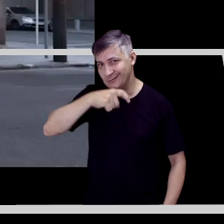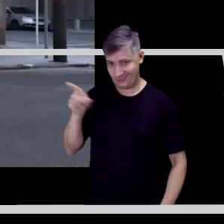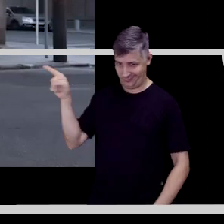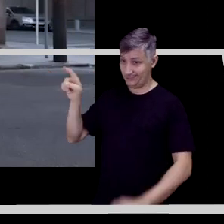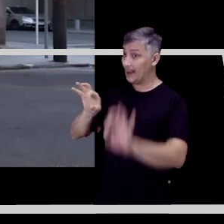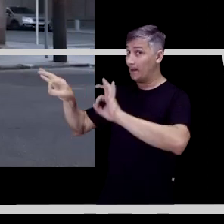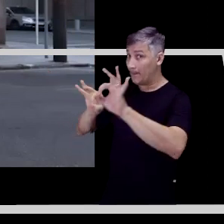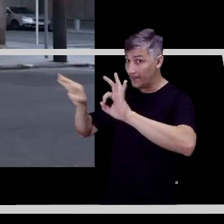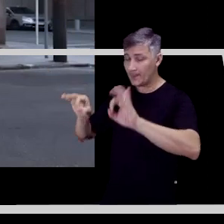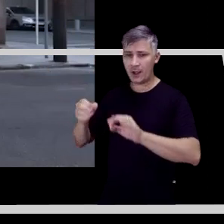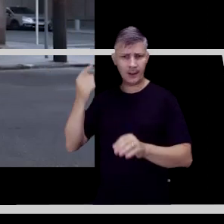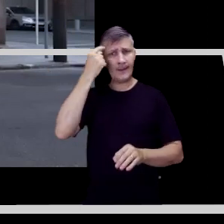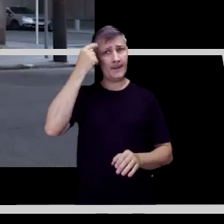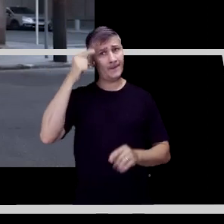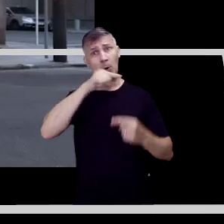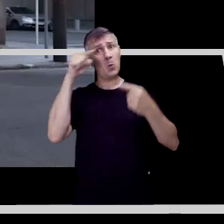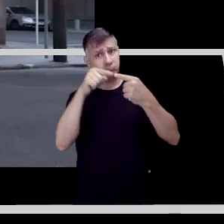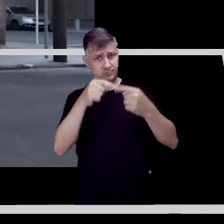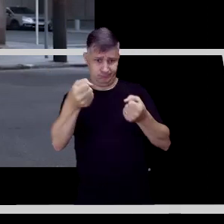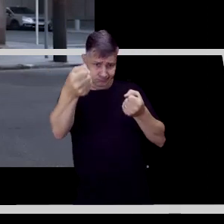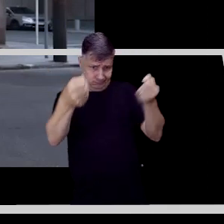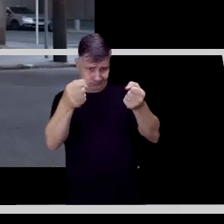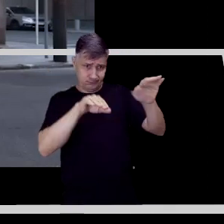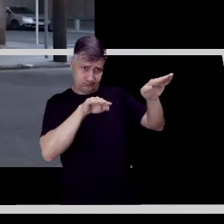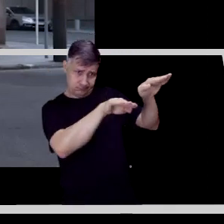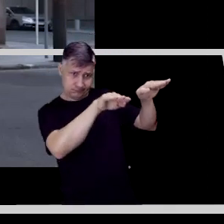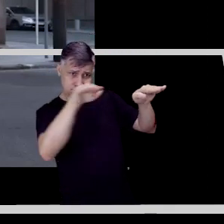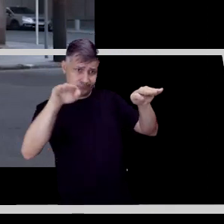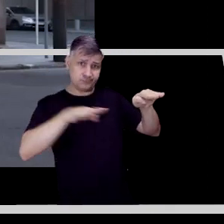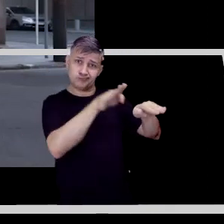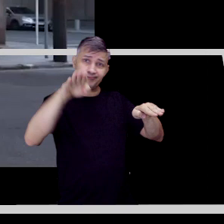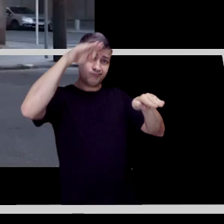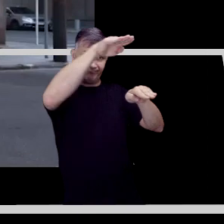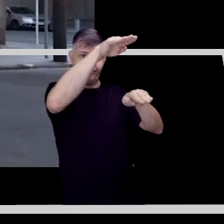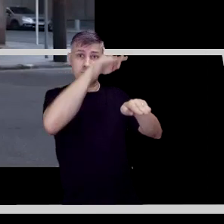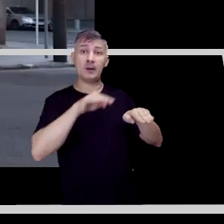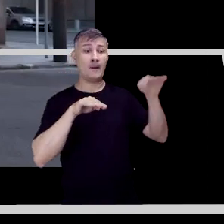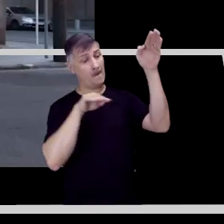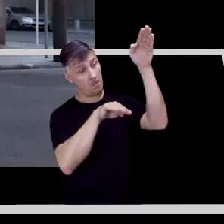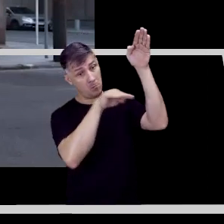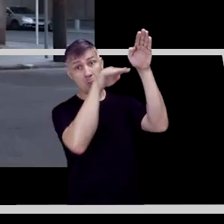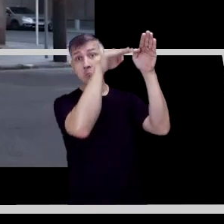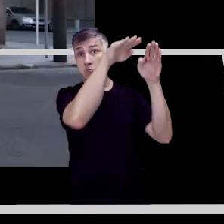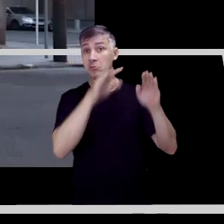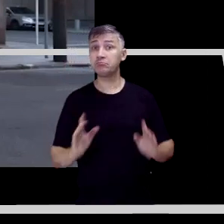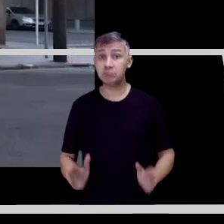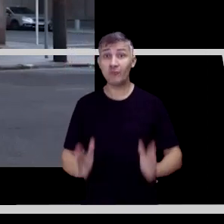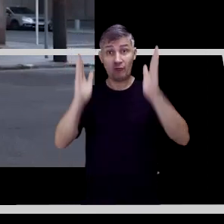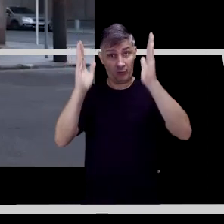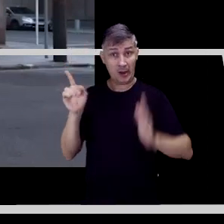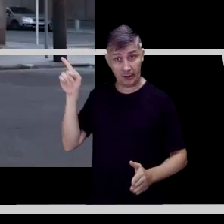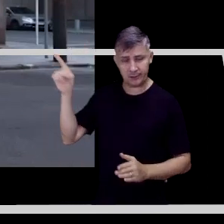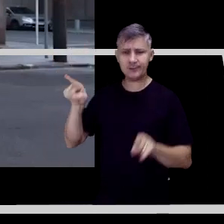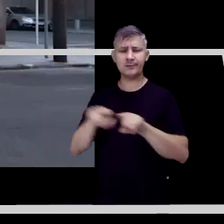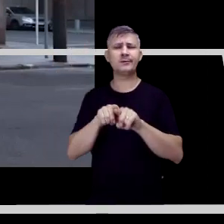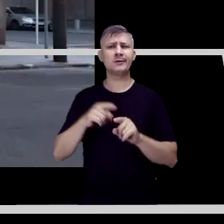um estacionamento, mas nós, inclusive, não chamamos de estacionamento Florida, e sim de edifício Florida, porque,